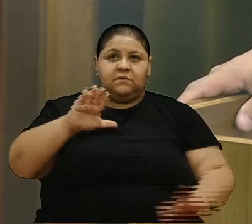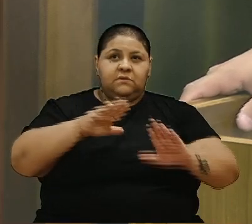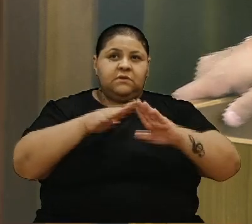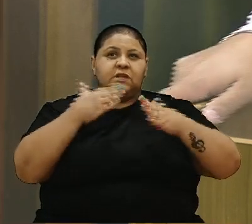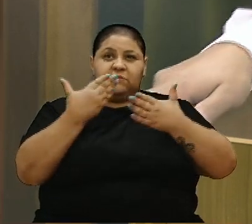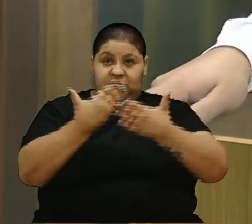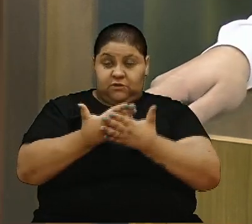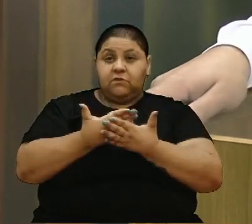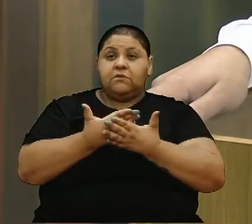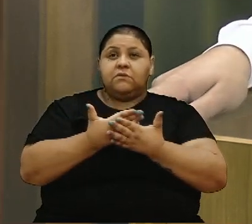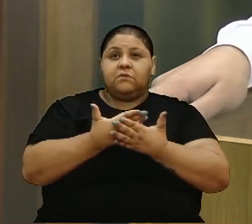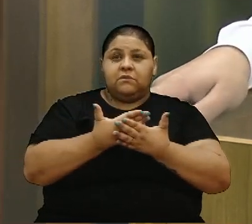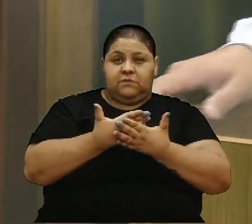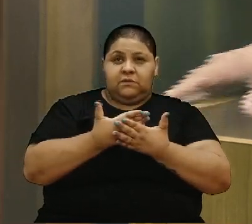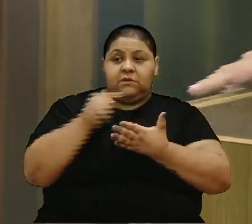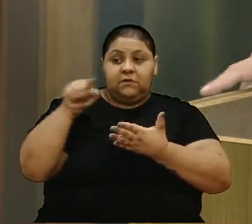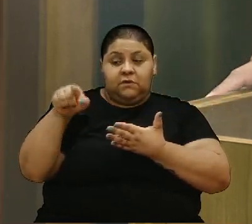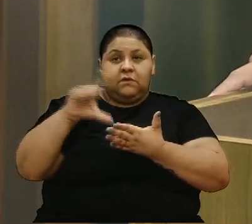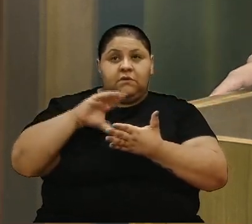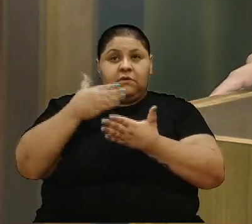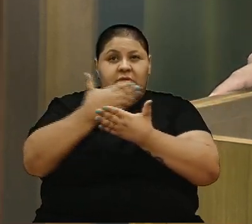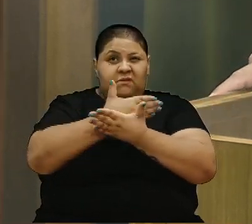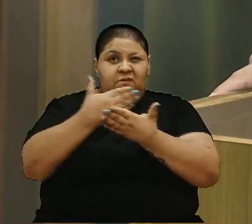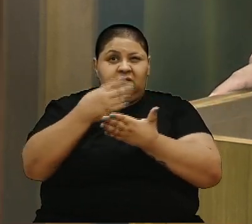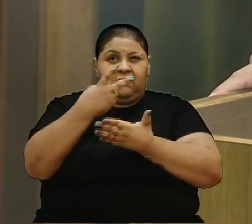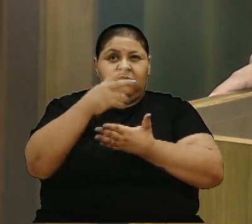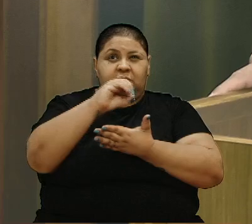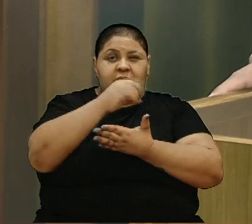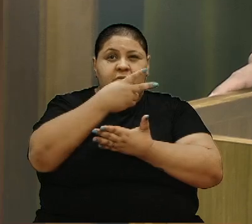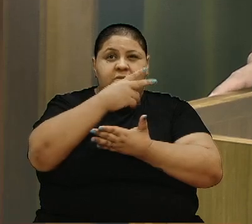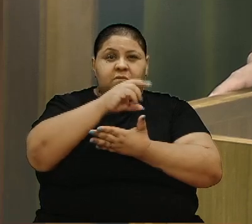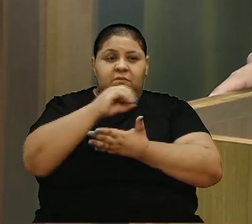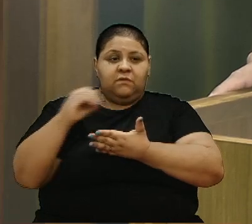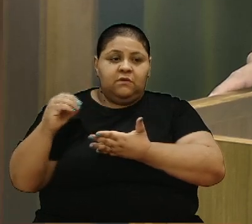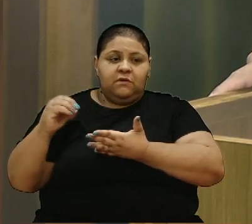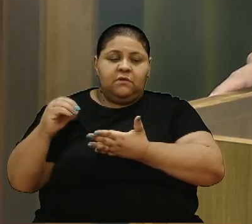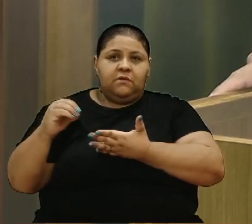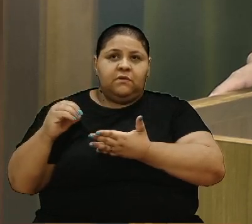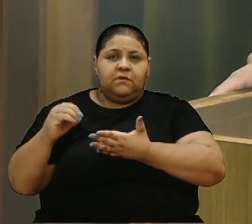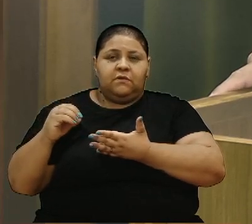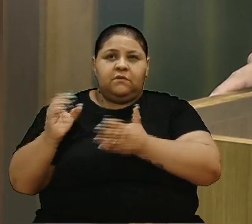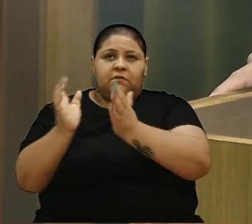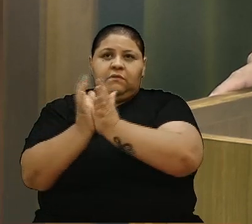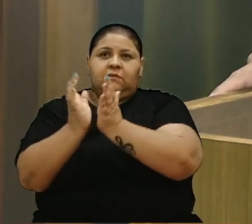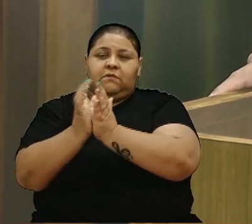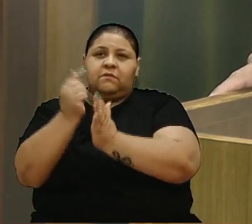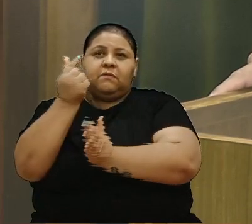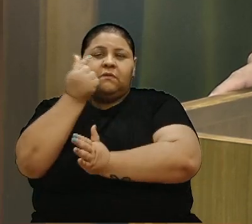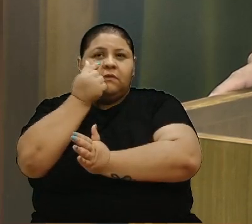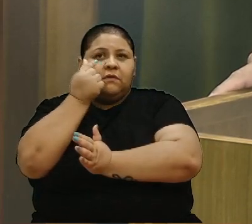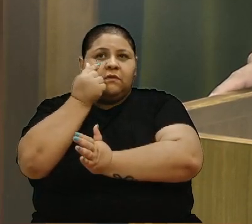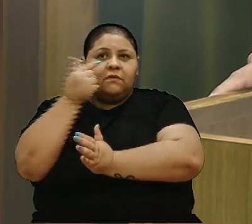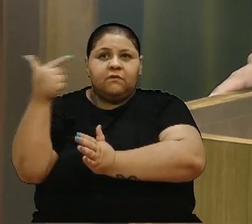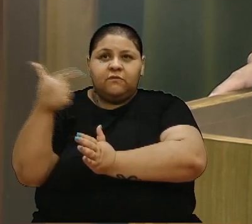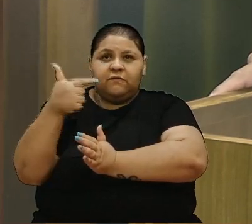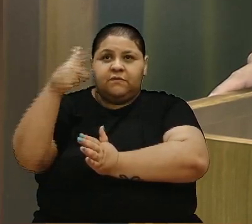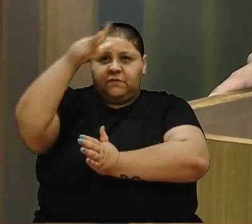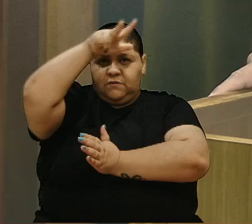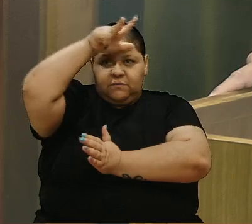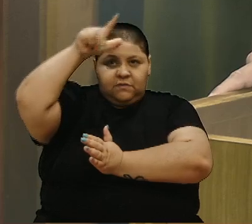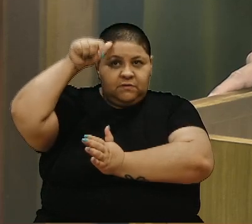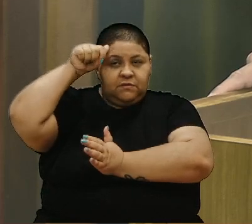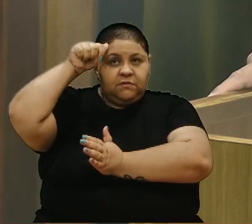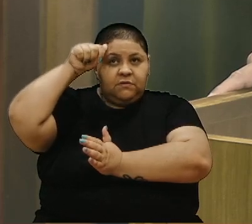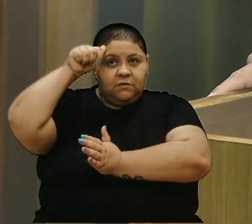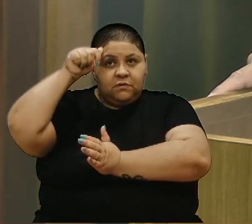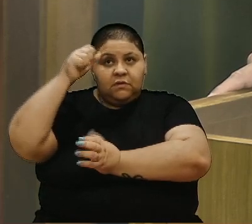Desvio Risso, que é uma escola que foi iniciada em 2020, quando o colega vereador Frisso era vice-prefeito, e ainda